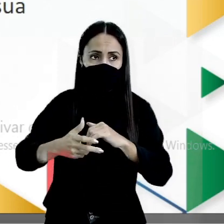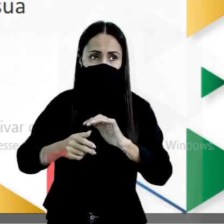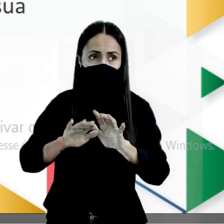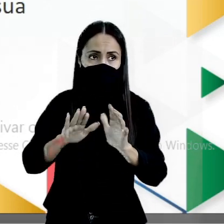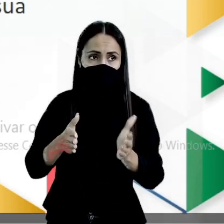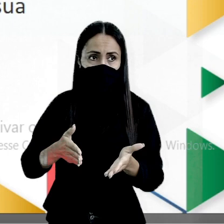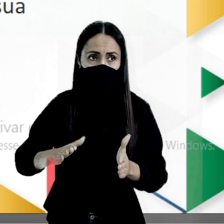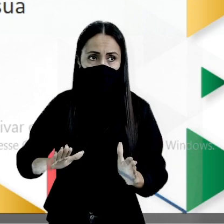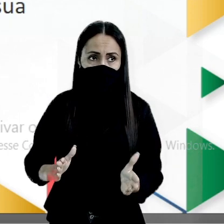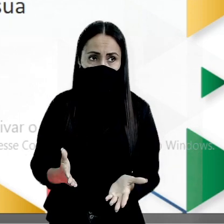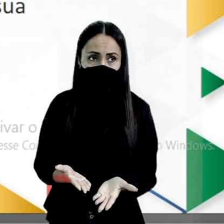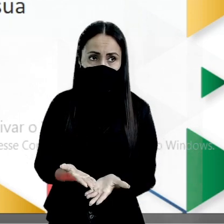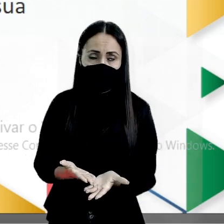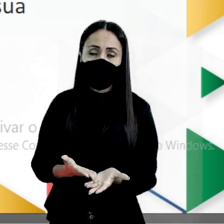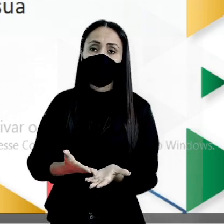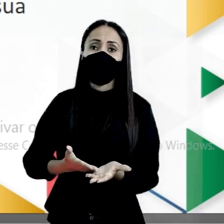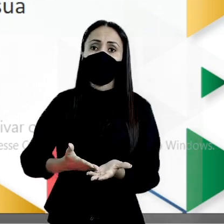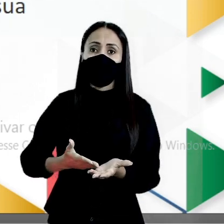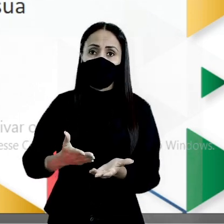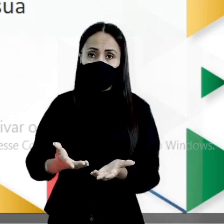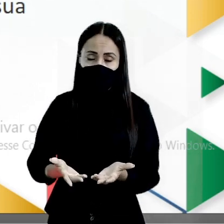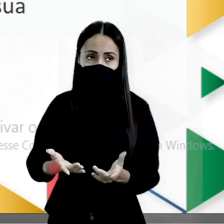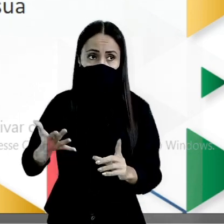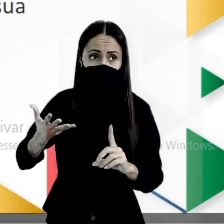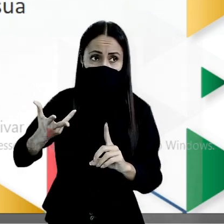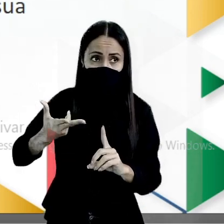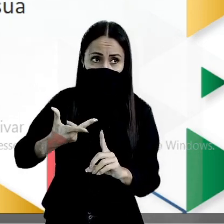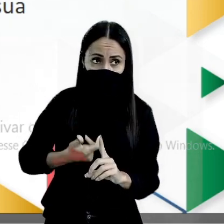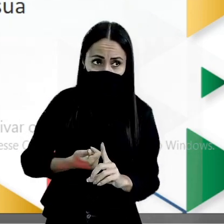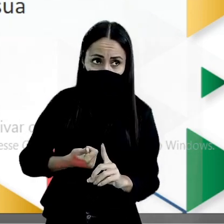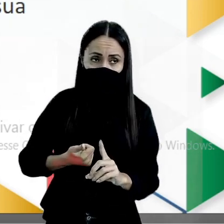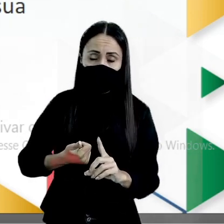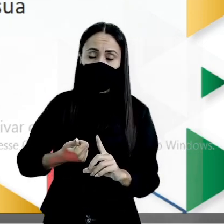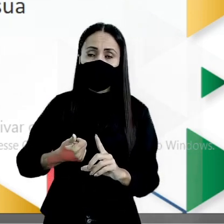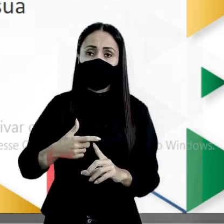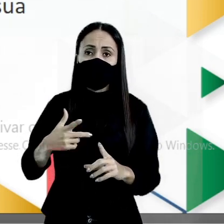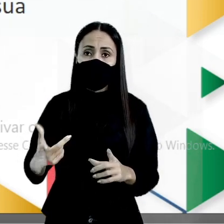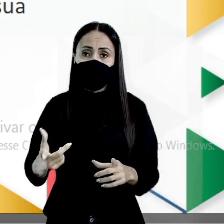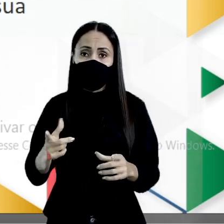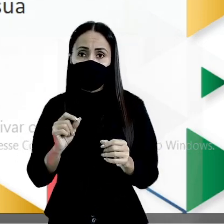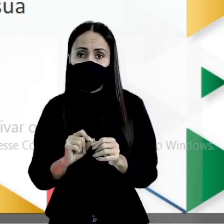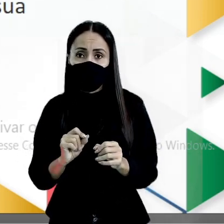manufatura. Então, no artesanato, as tarefas eram feitas